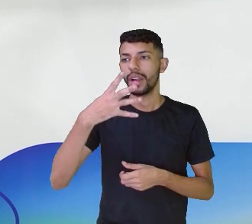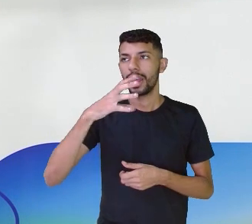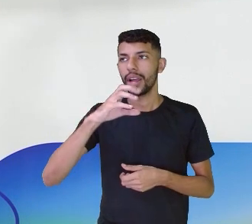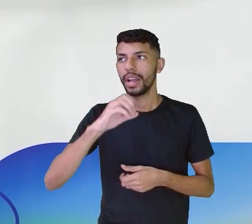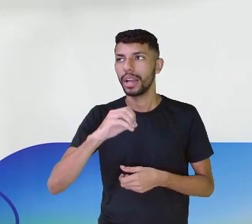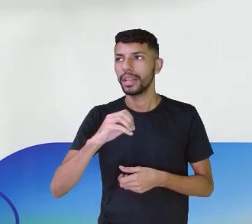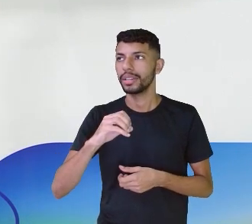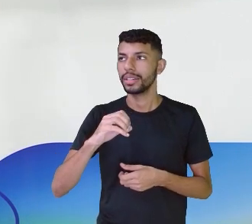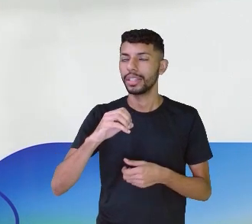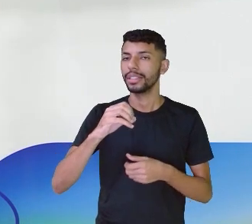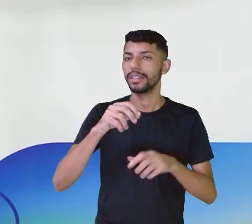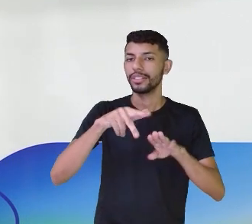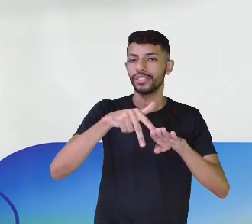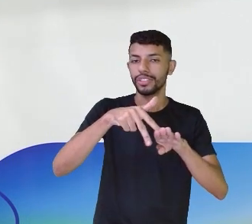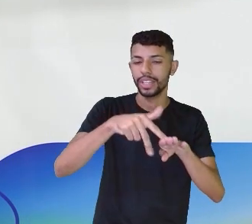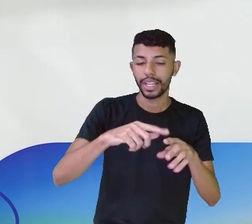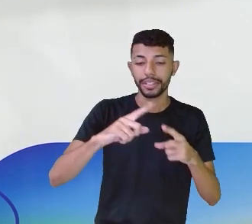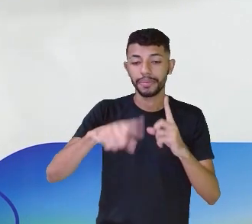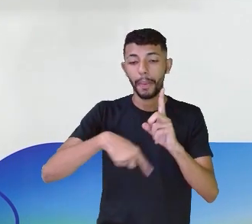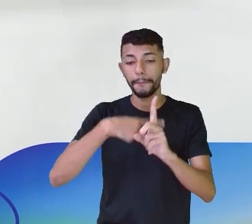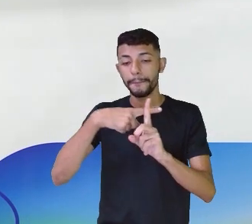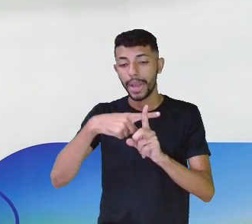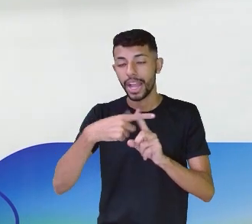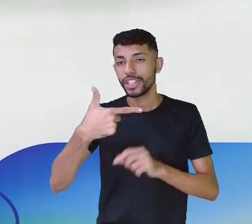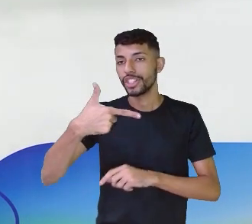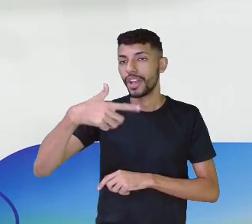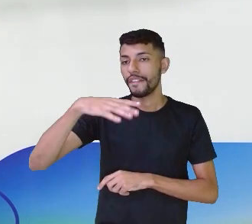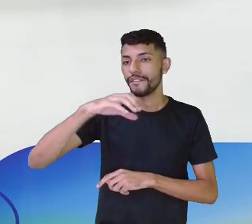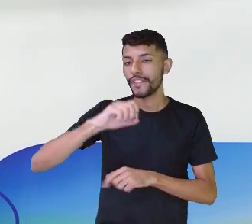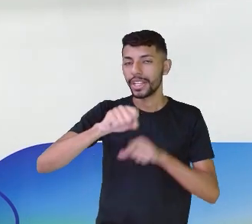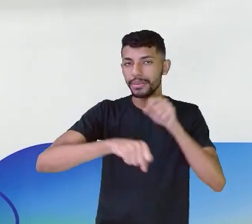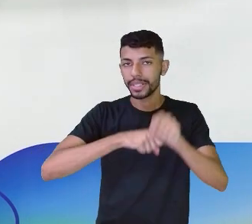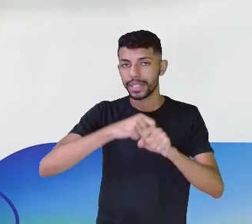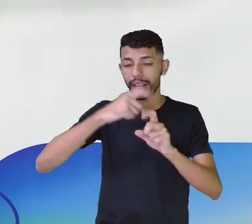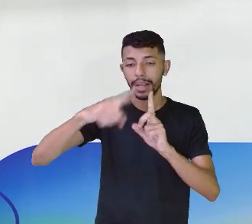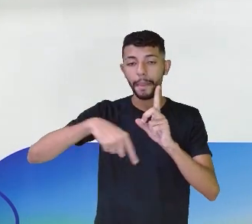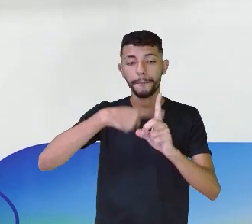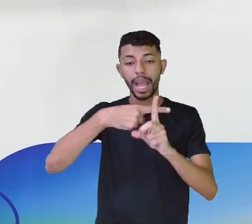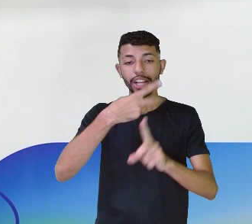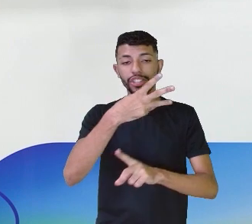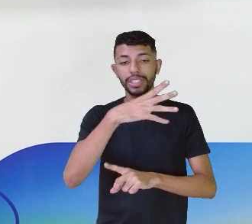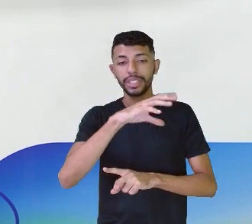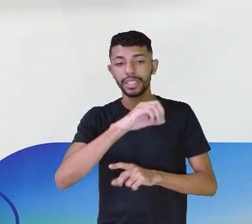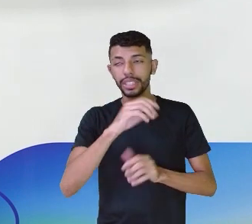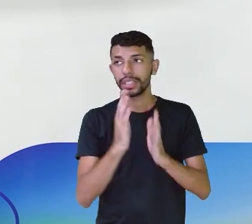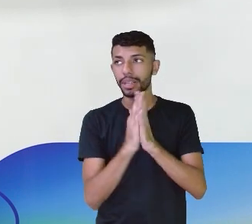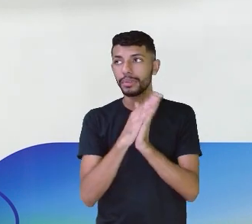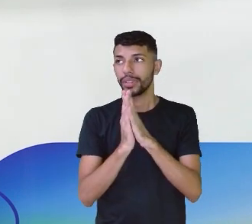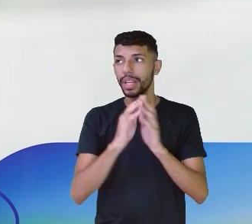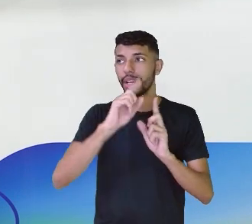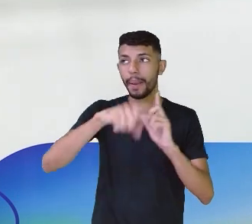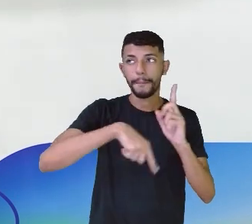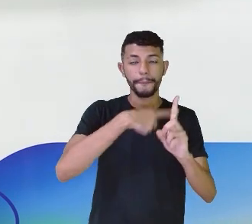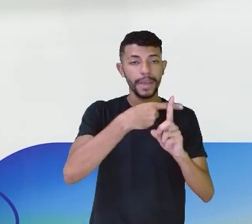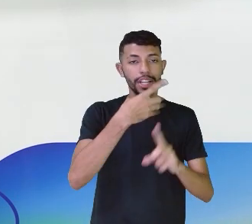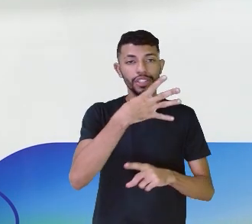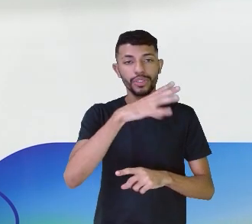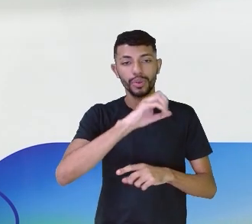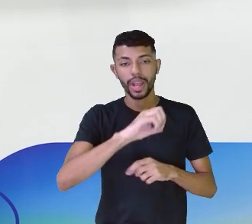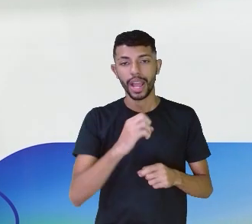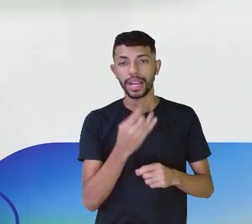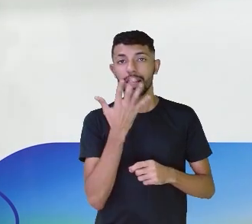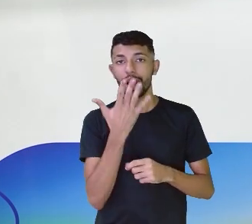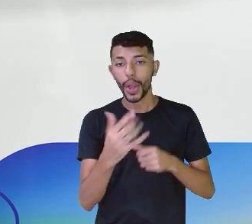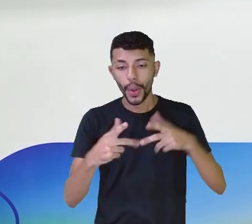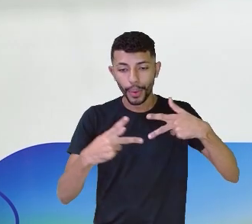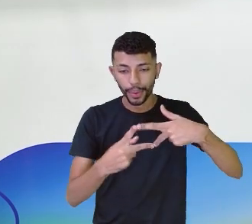40 skates, mais 20 bicicletas, mais 30 bonecas, mais 40